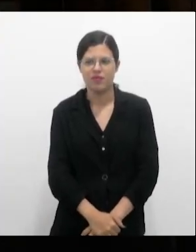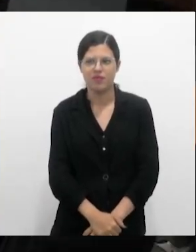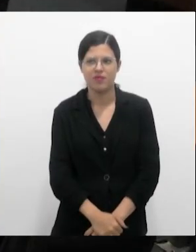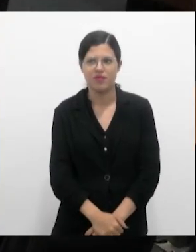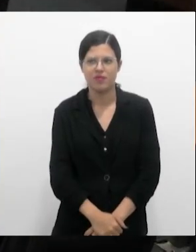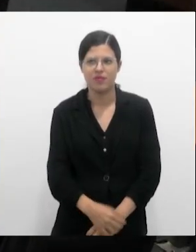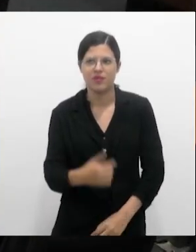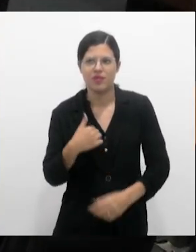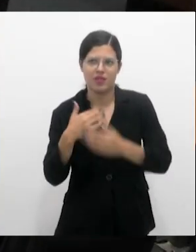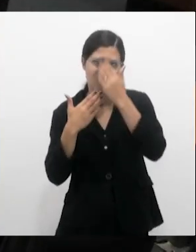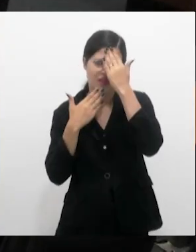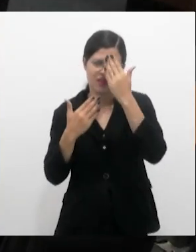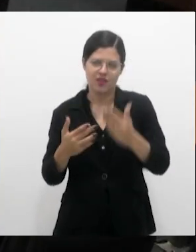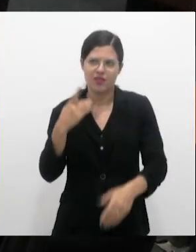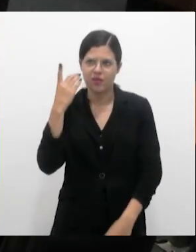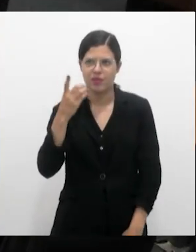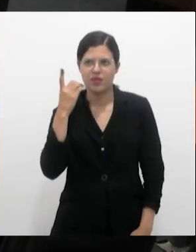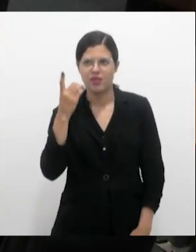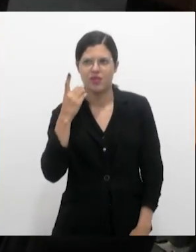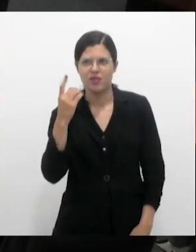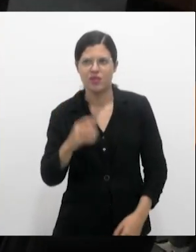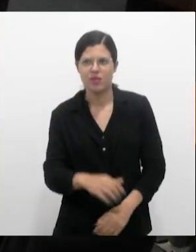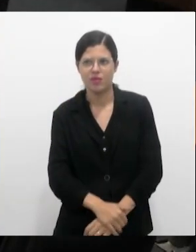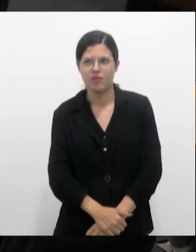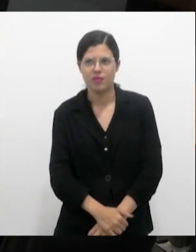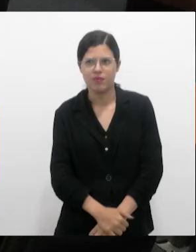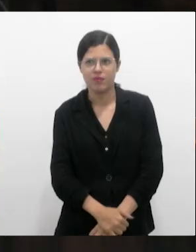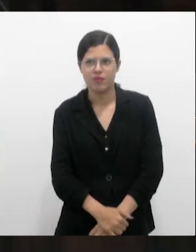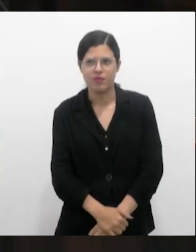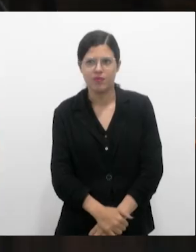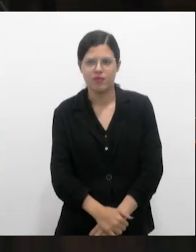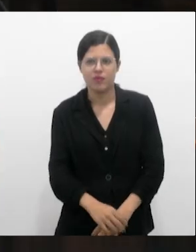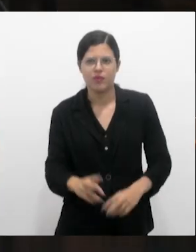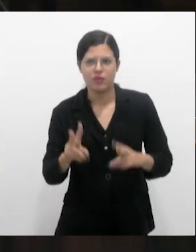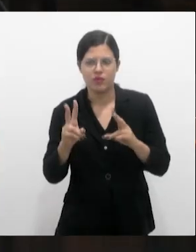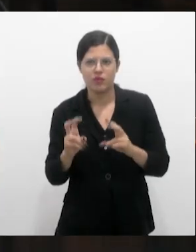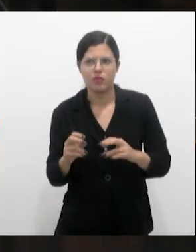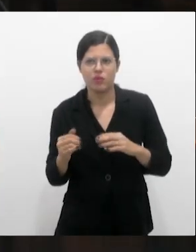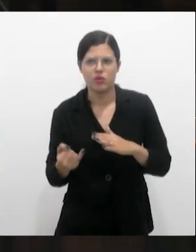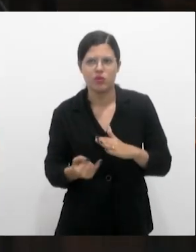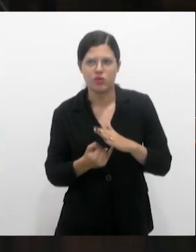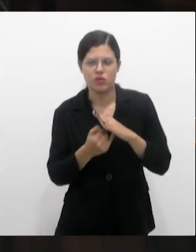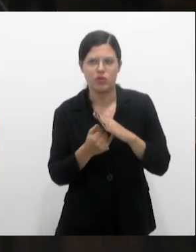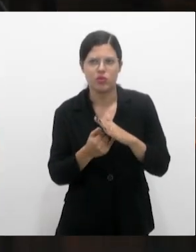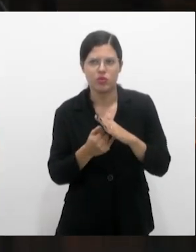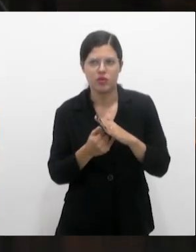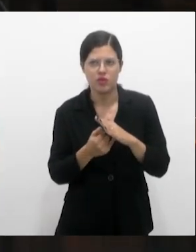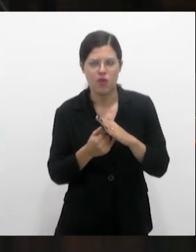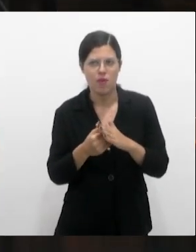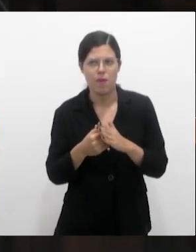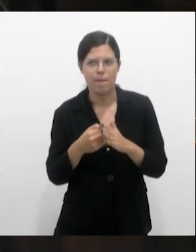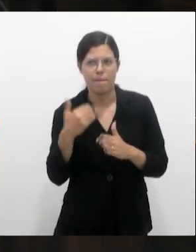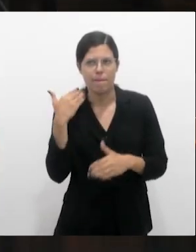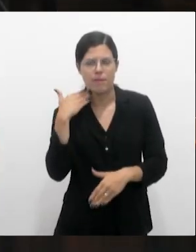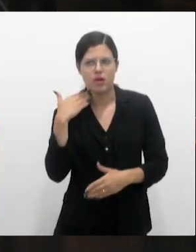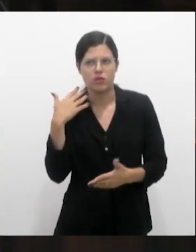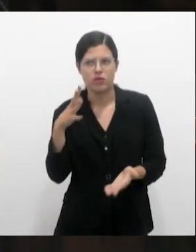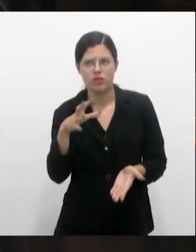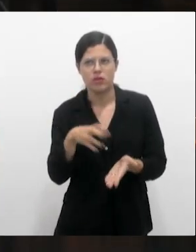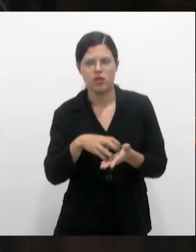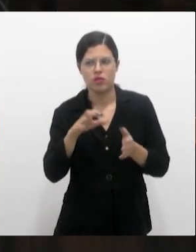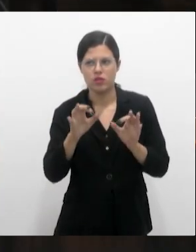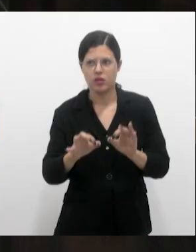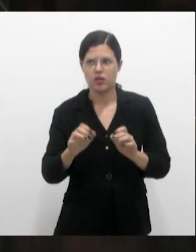Eu que agradeço, nobre deputado, e no que se refere à instituição Banco Central, eu tenho certeza